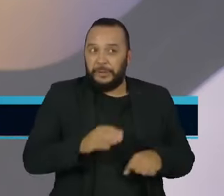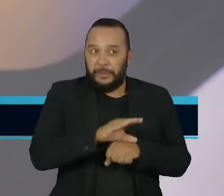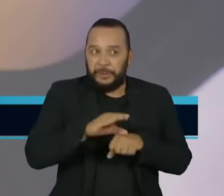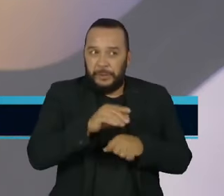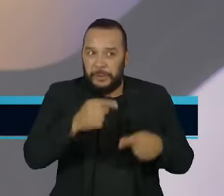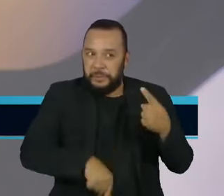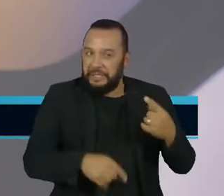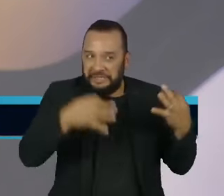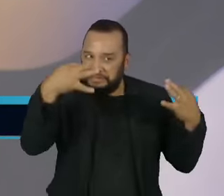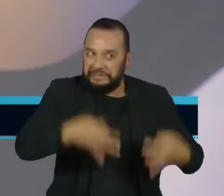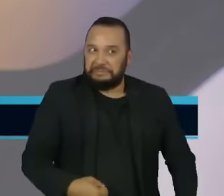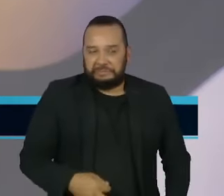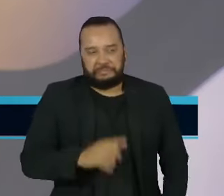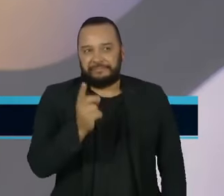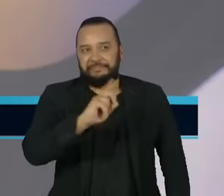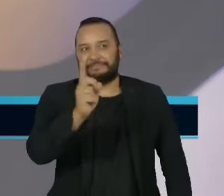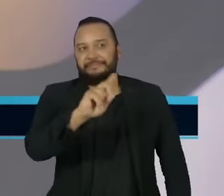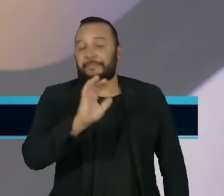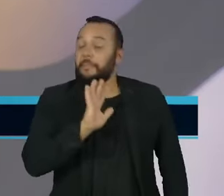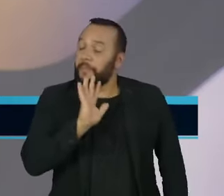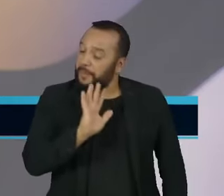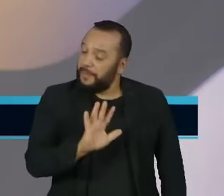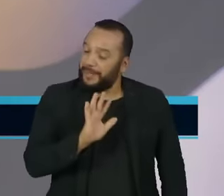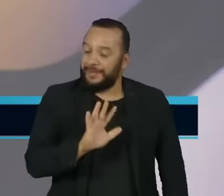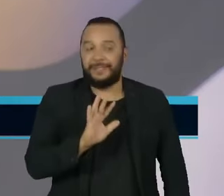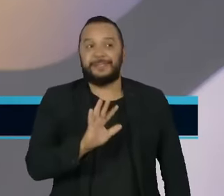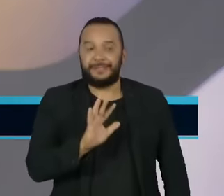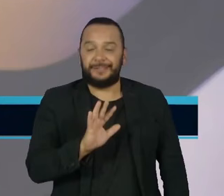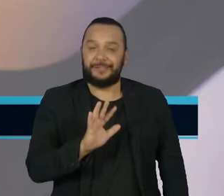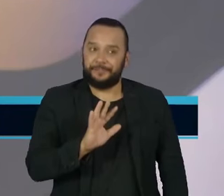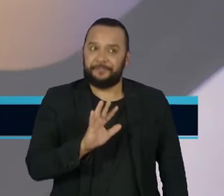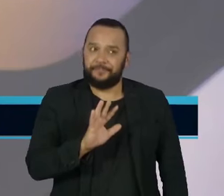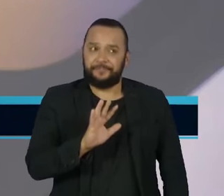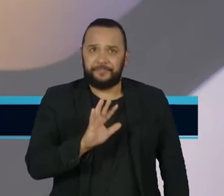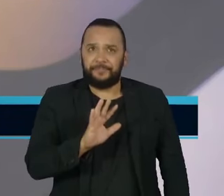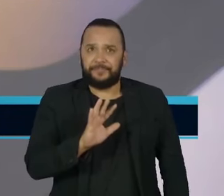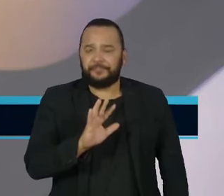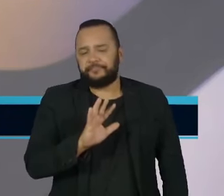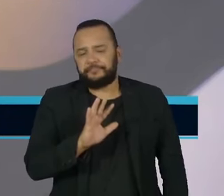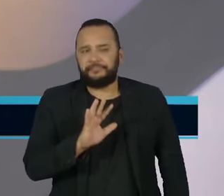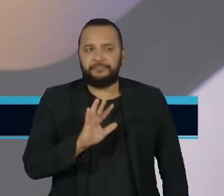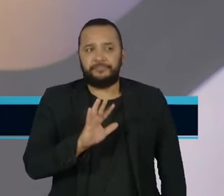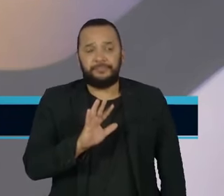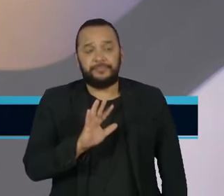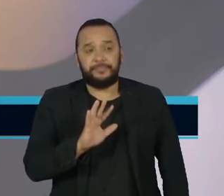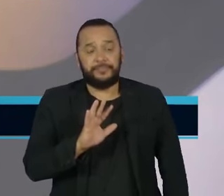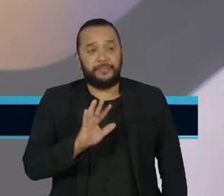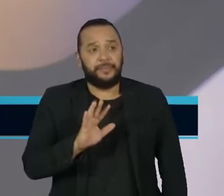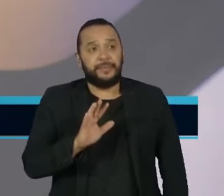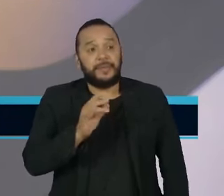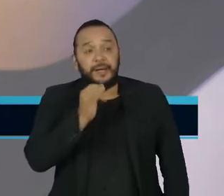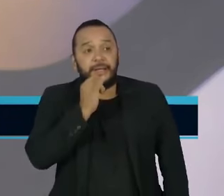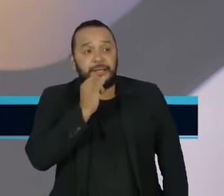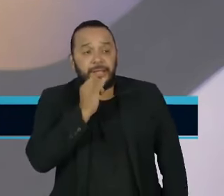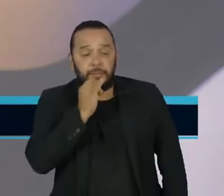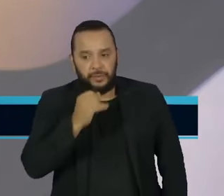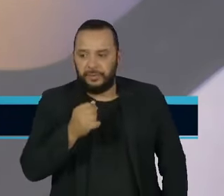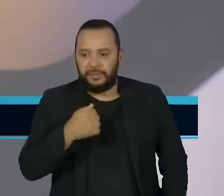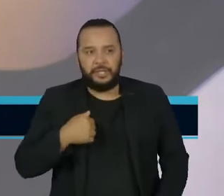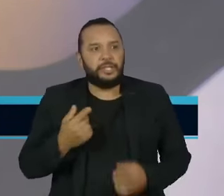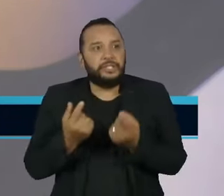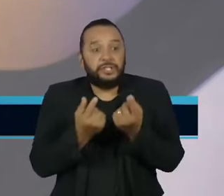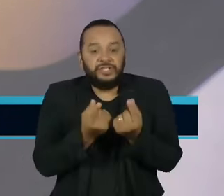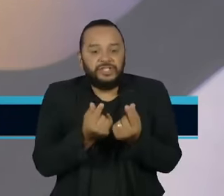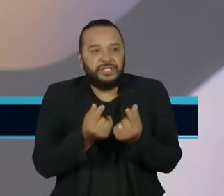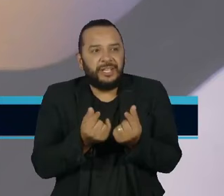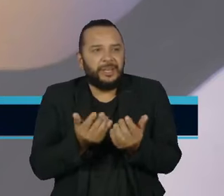tema mas é é o dispositivo que regulamenta eh que manda eh não abrir mão de e